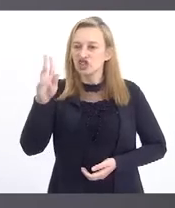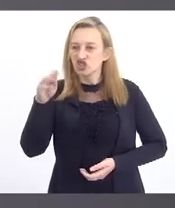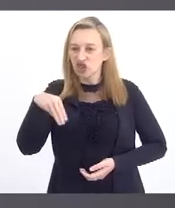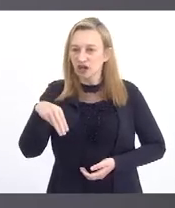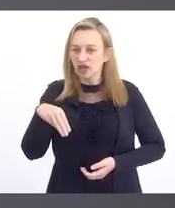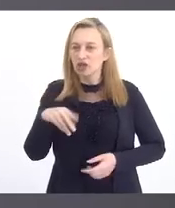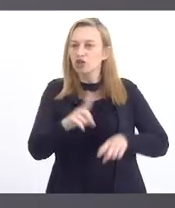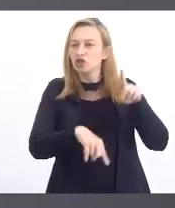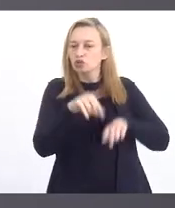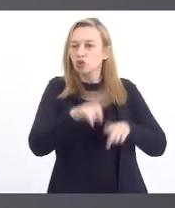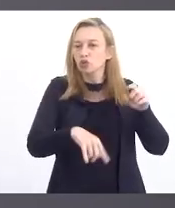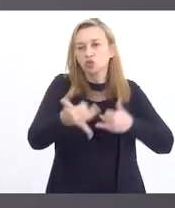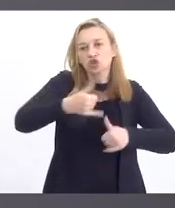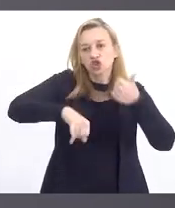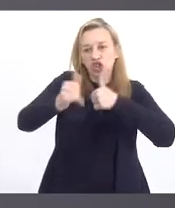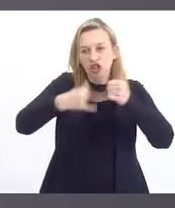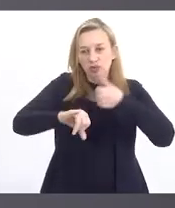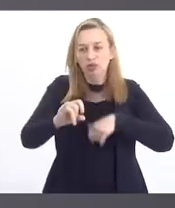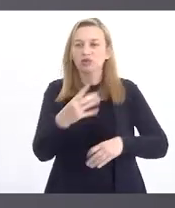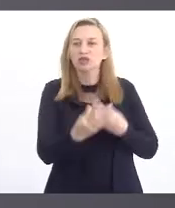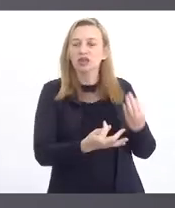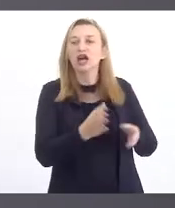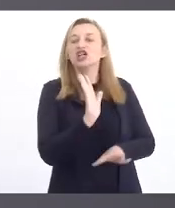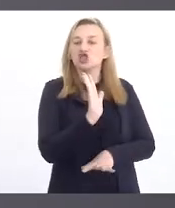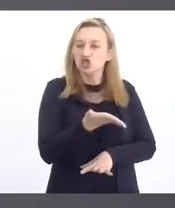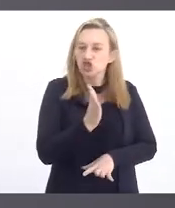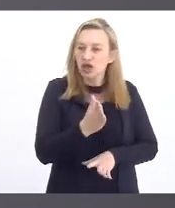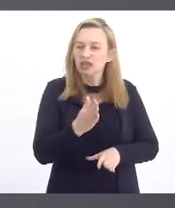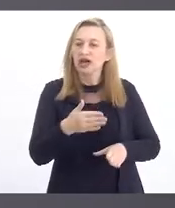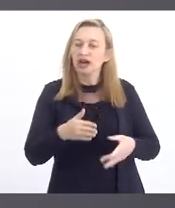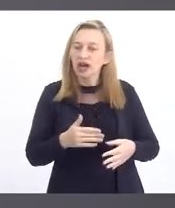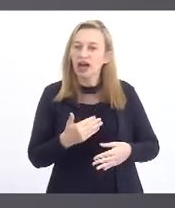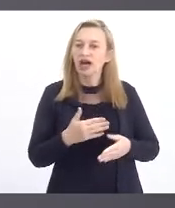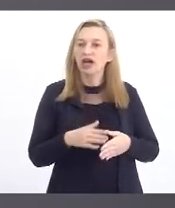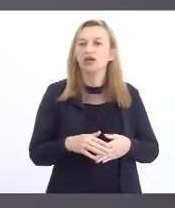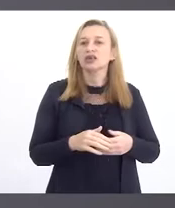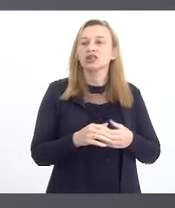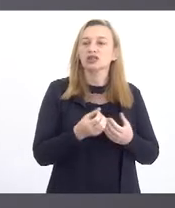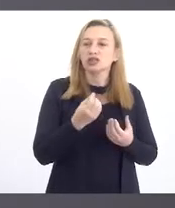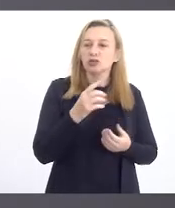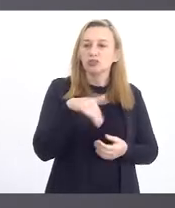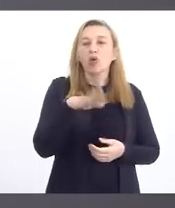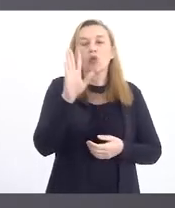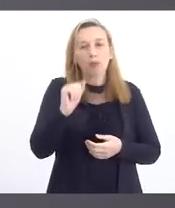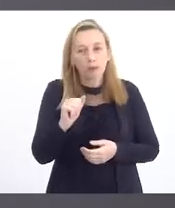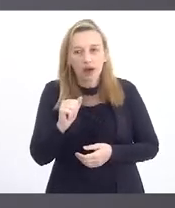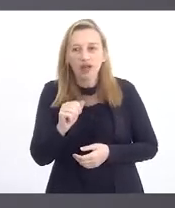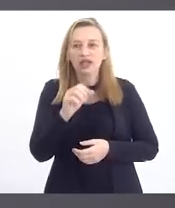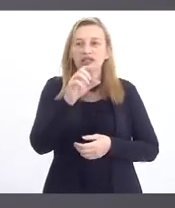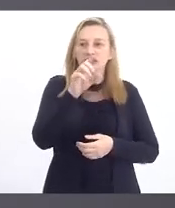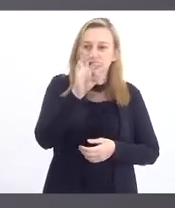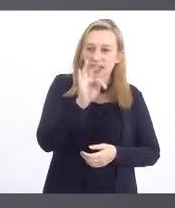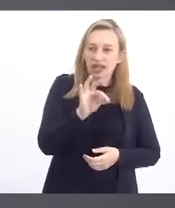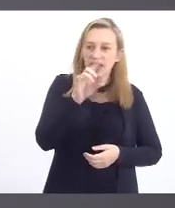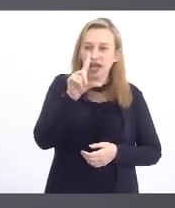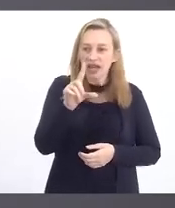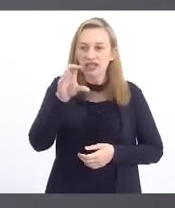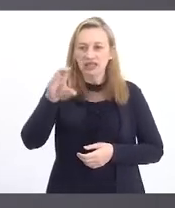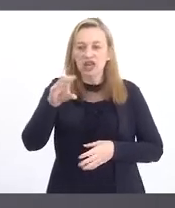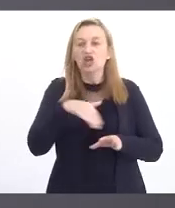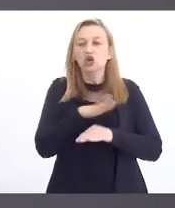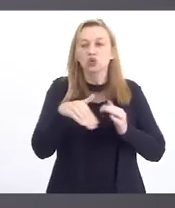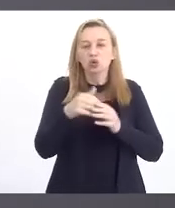dos produtos químicos da estação. Também já estamos em andamento, já estamos adquirindo bombas, PL6, todo o sistema que